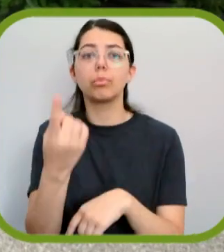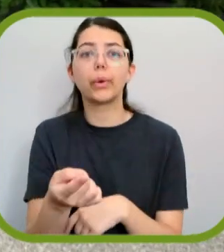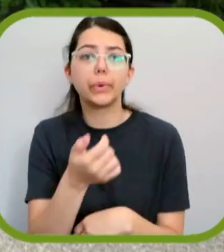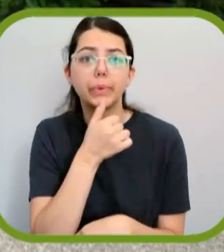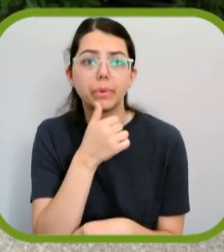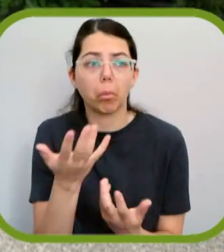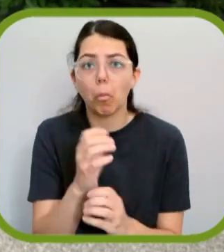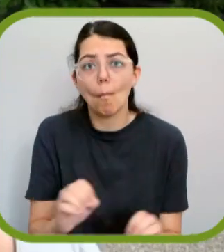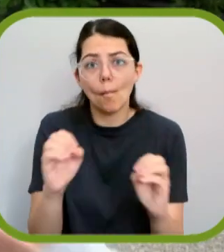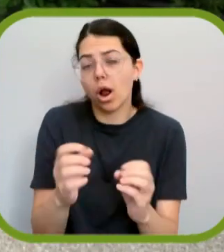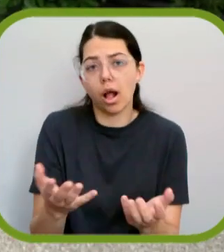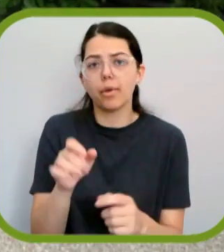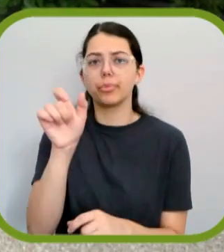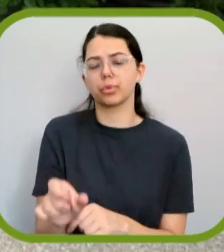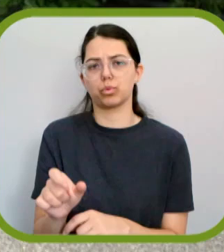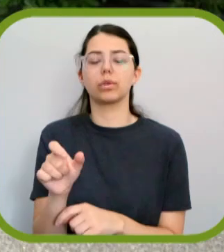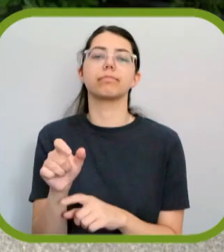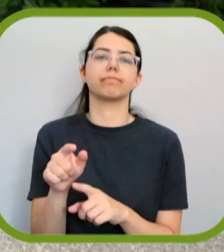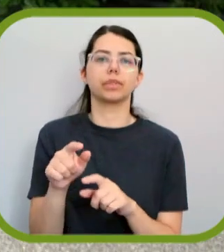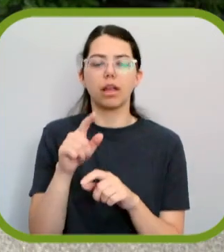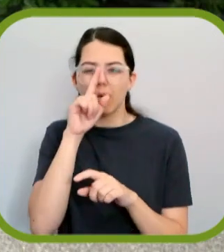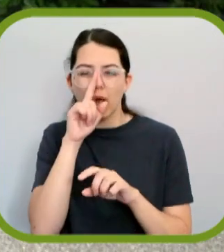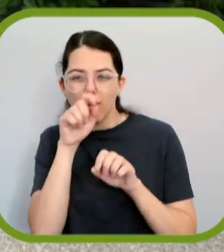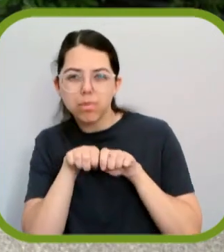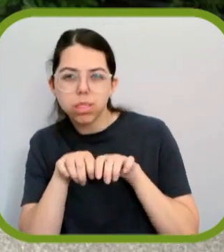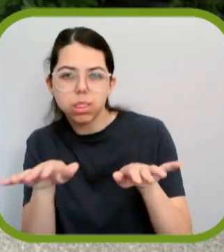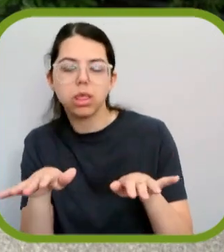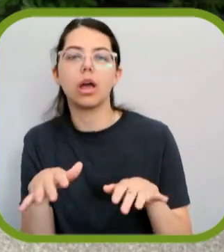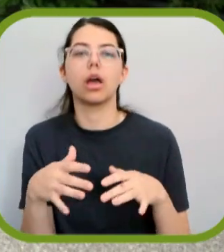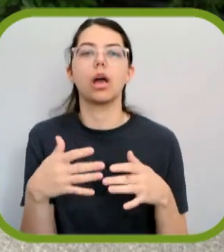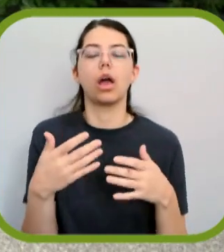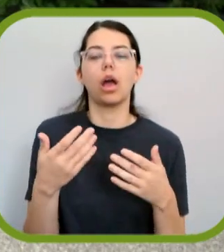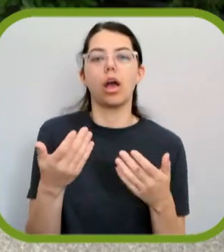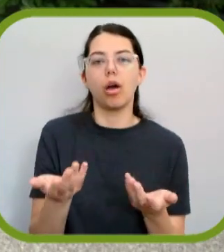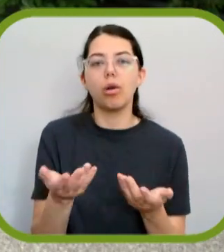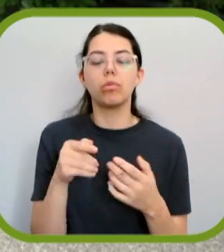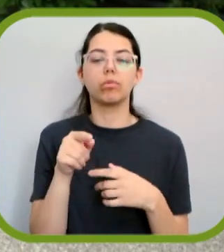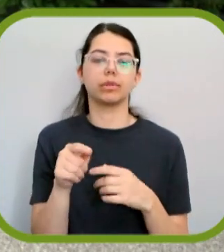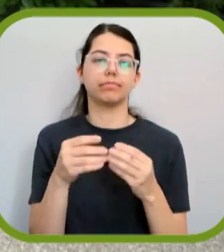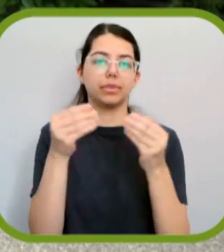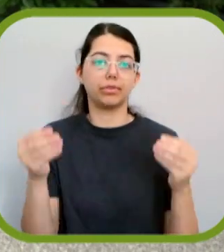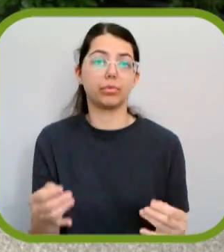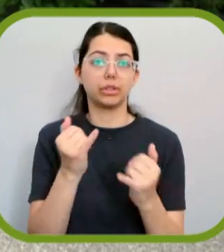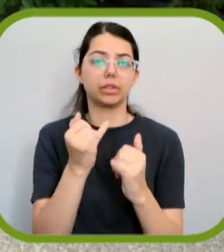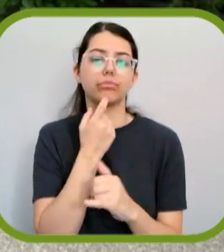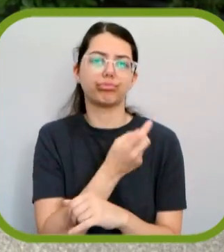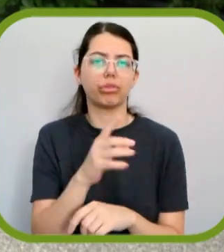ser mais repressivo nesse tipo de pessoas que ou difamam, porque neste caso acho que muitas das redes sociais de hoje